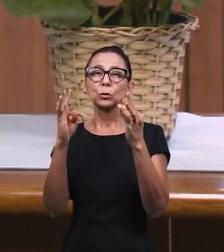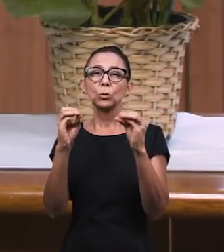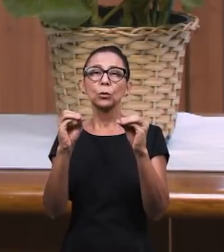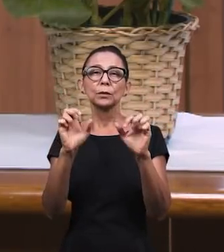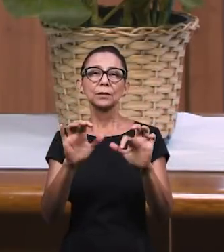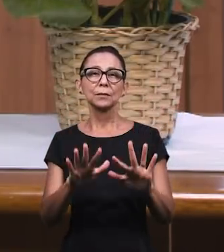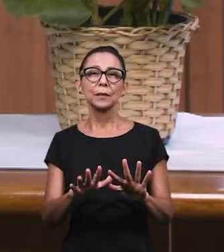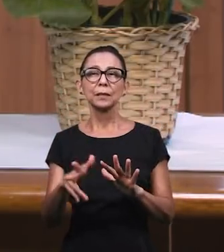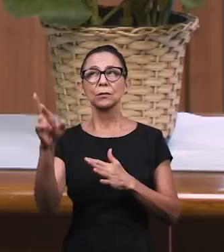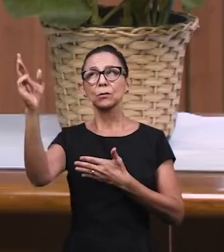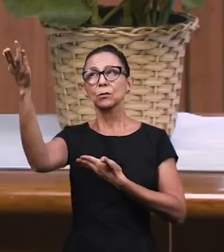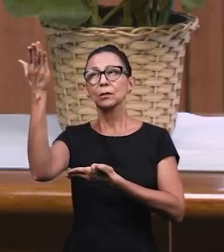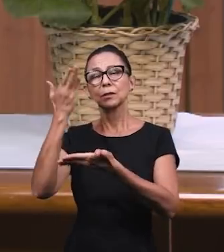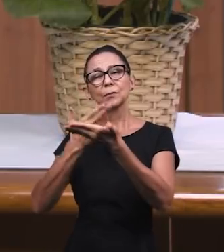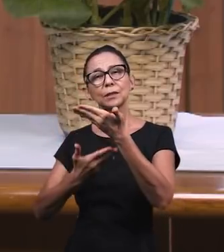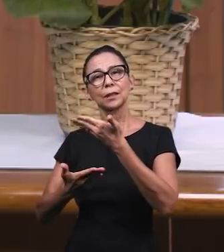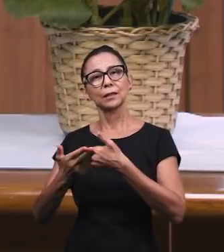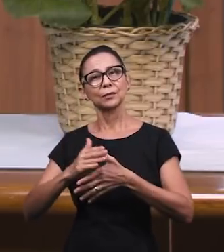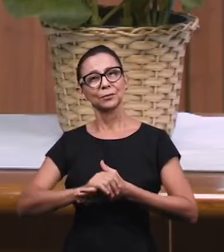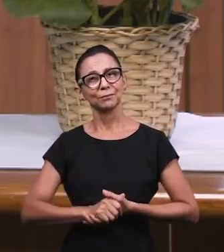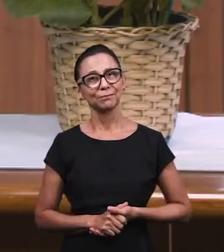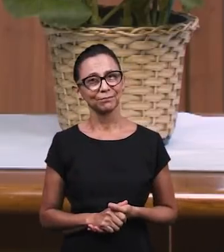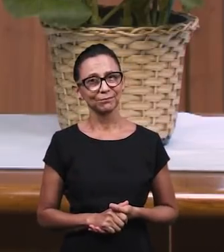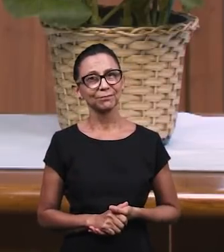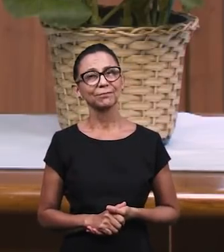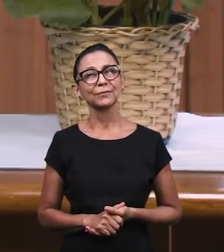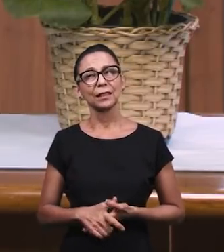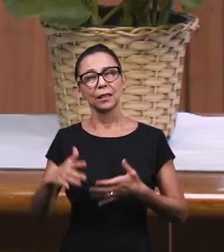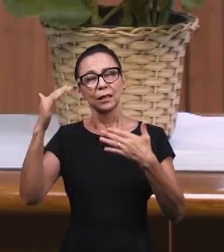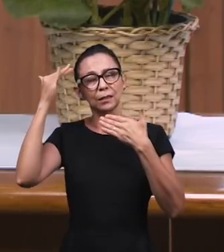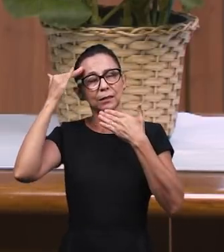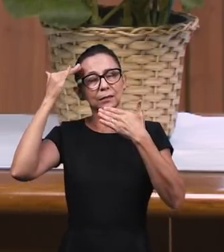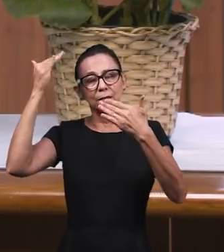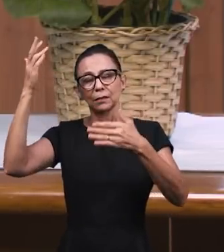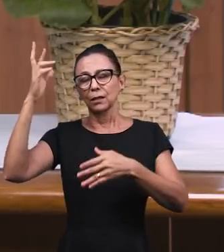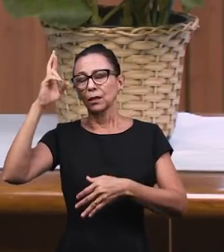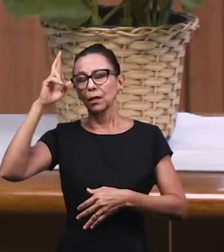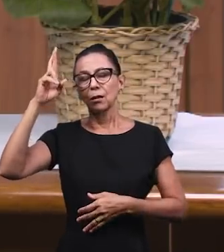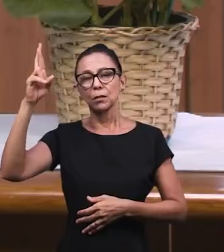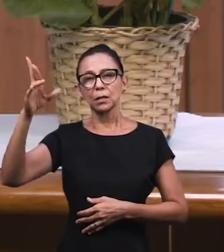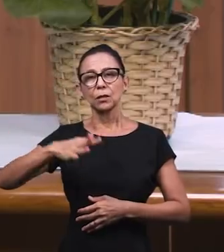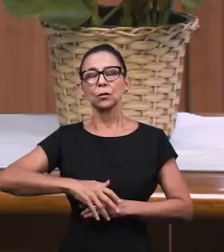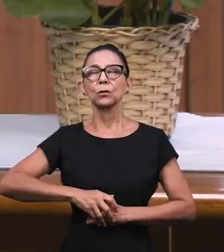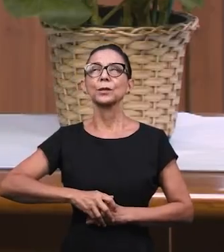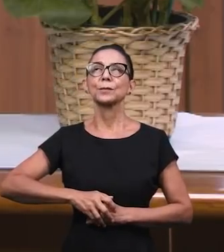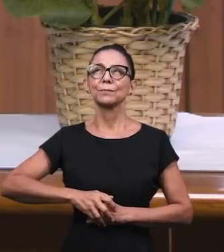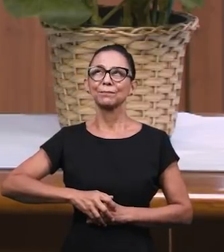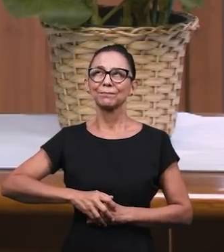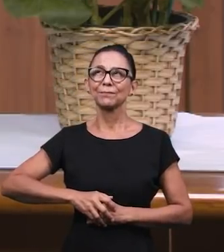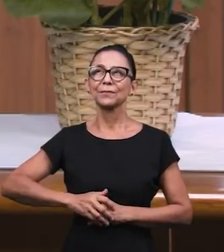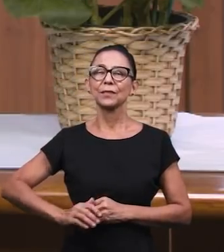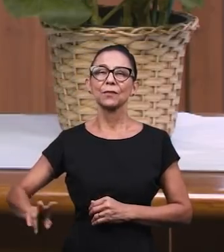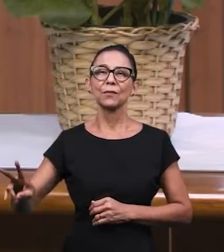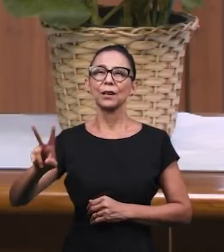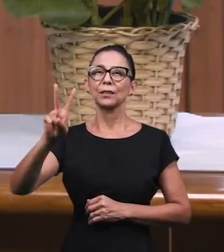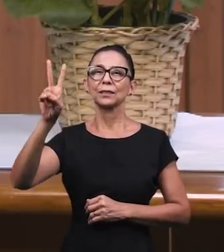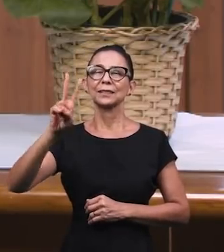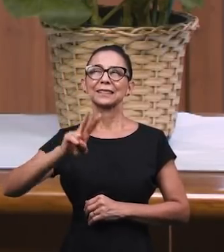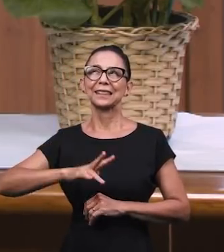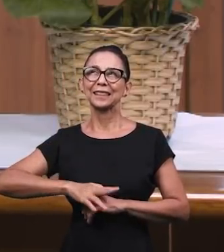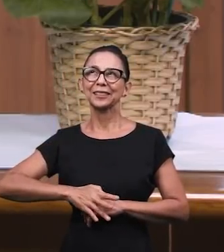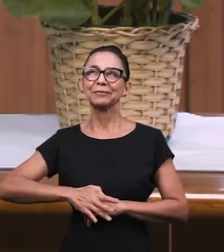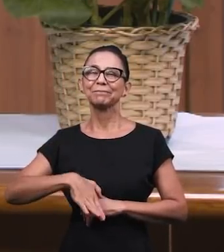É nós tomarmos aquela salvação e invocar o nome do Senhor. É nós agradecermos ao Senhor e reconhecer o